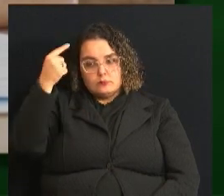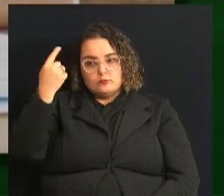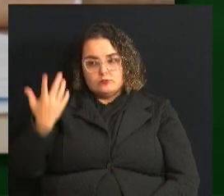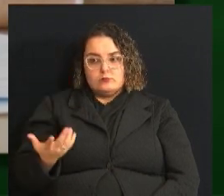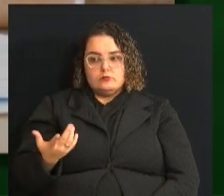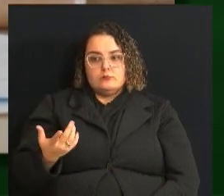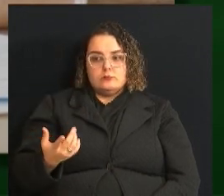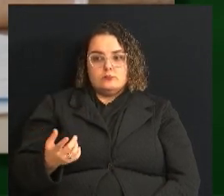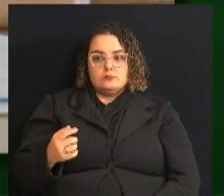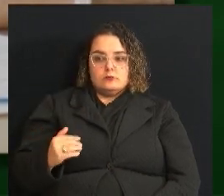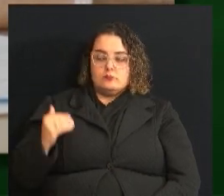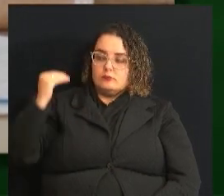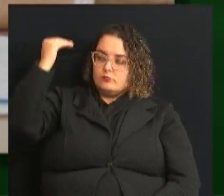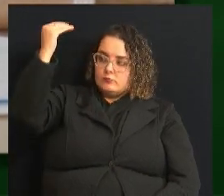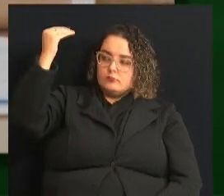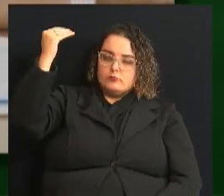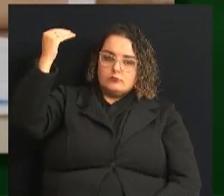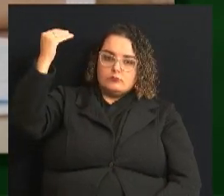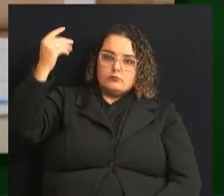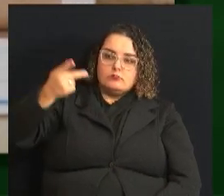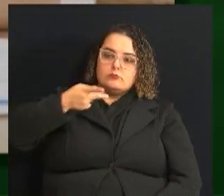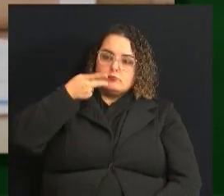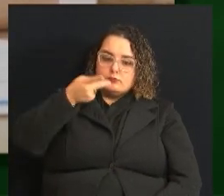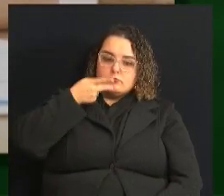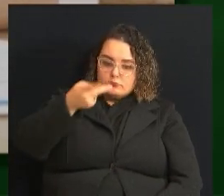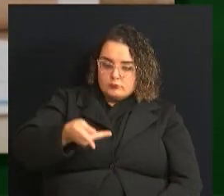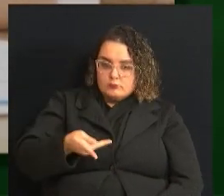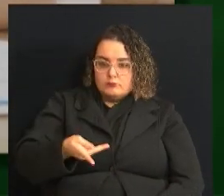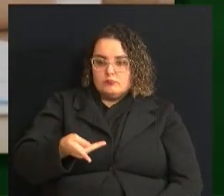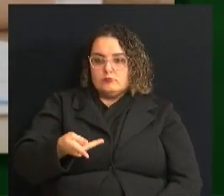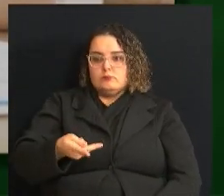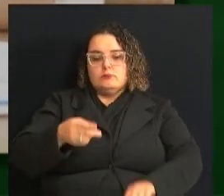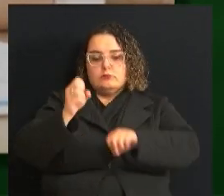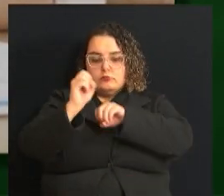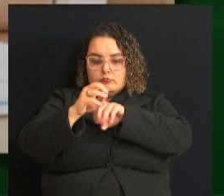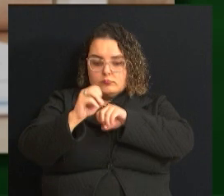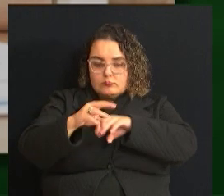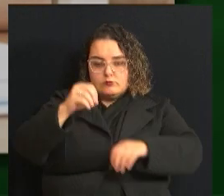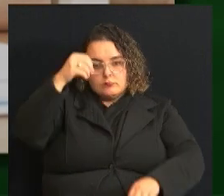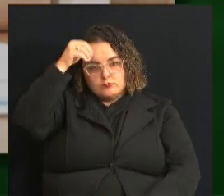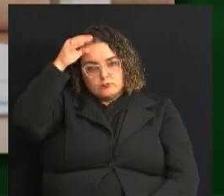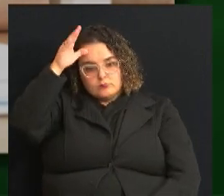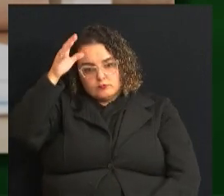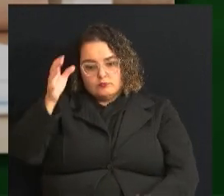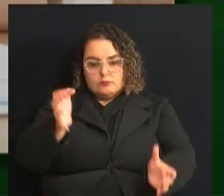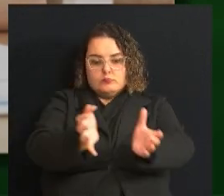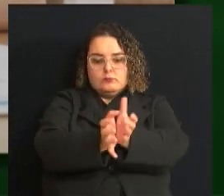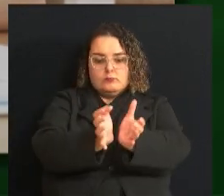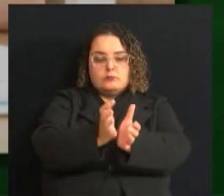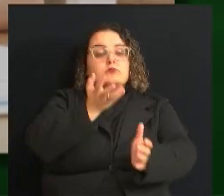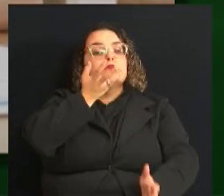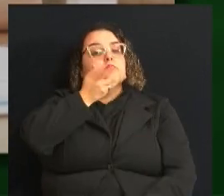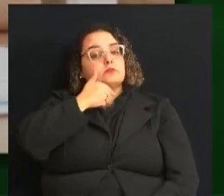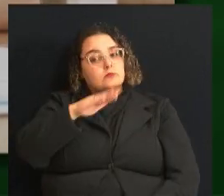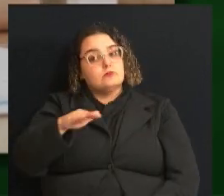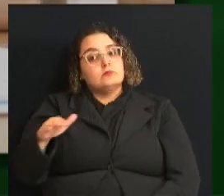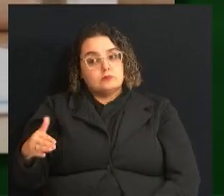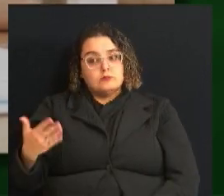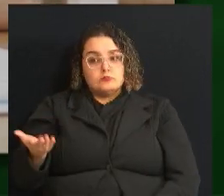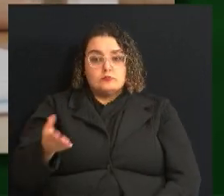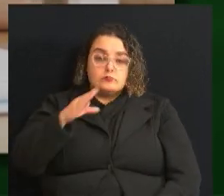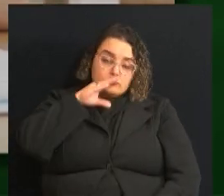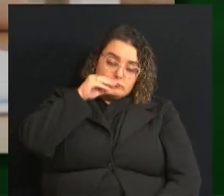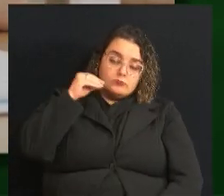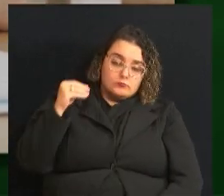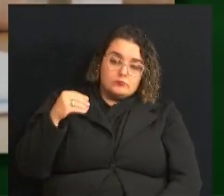adulto, professor, falando, né? Com a ideia de transmitir o conhecimento para um grupo de crianças ou adolescentes que